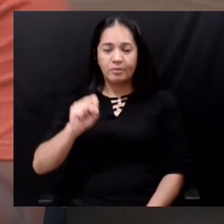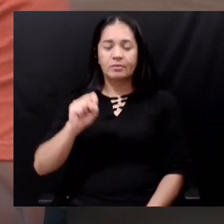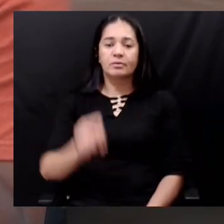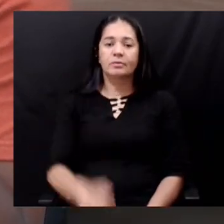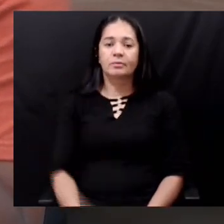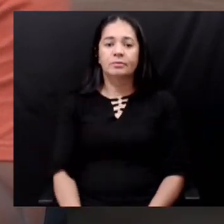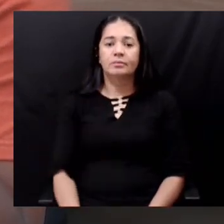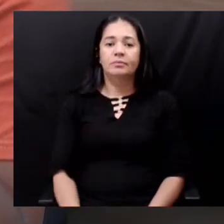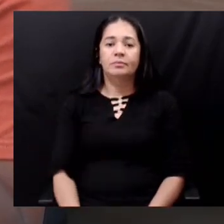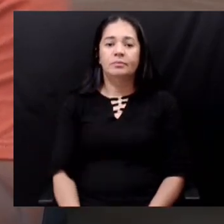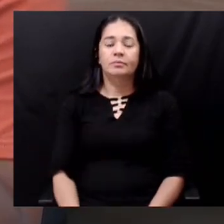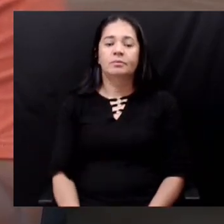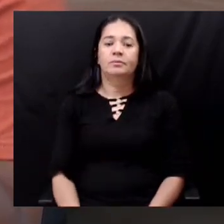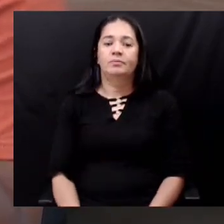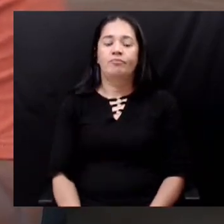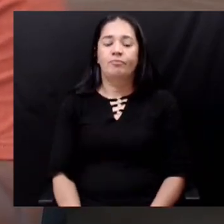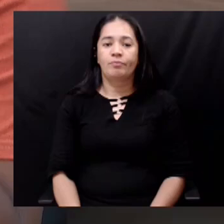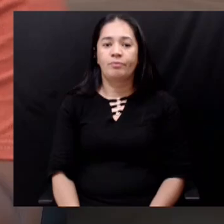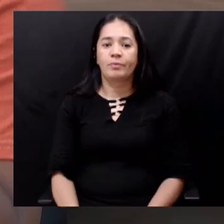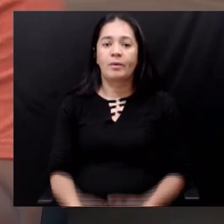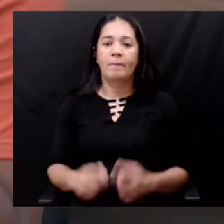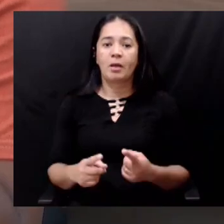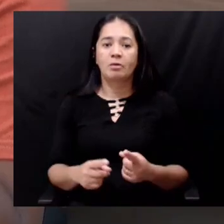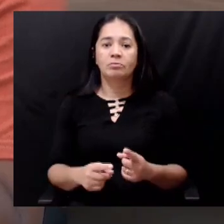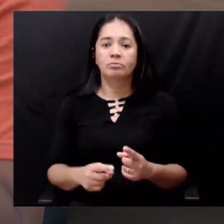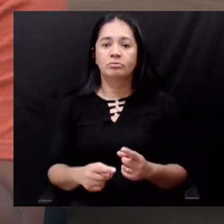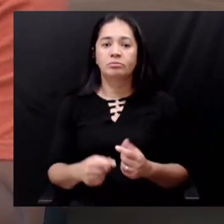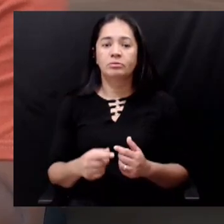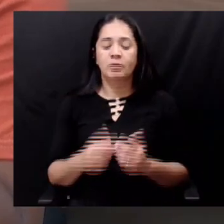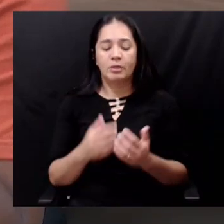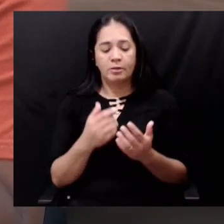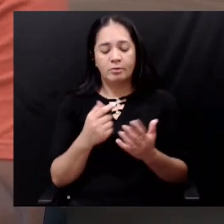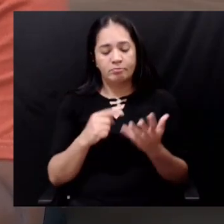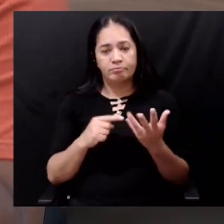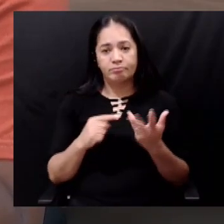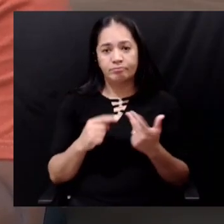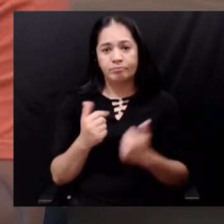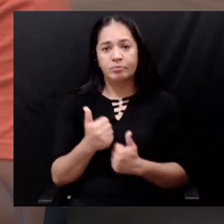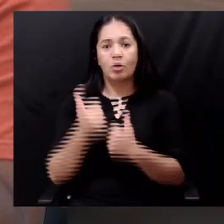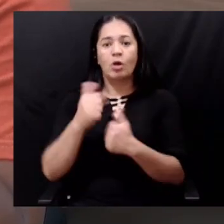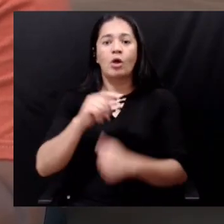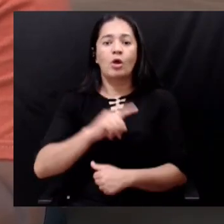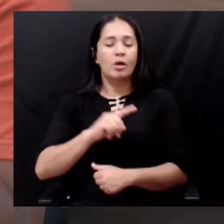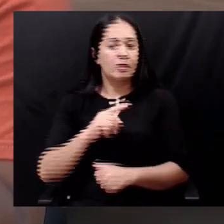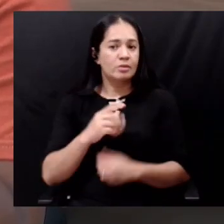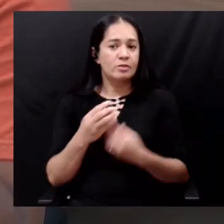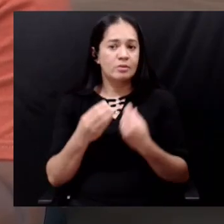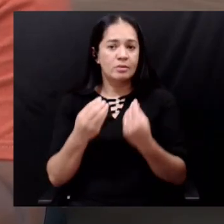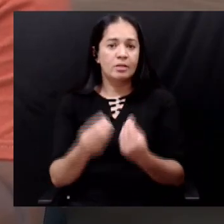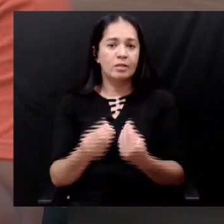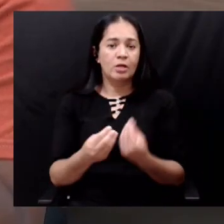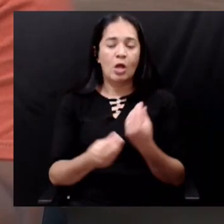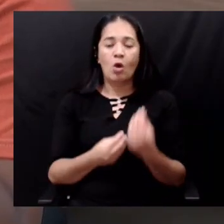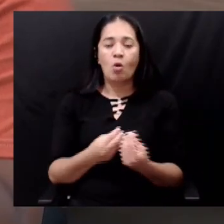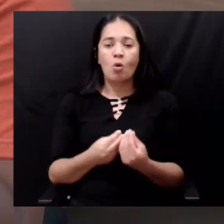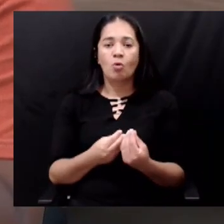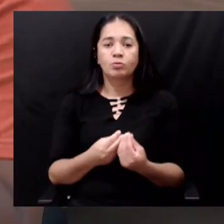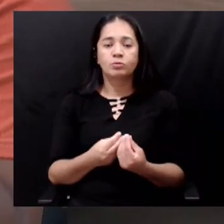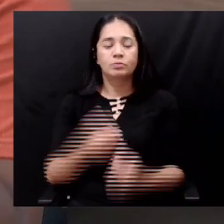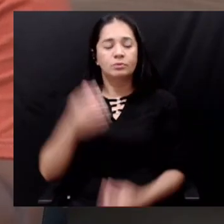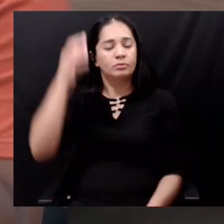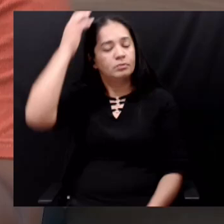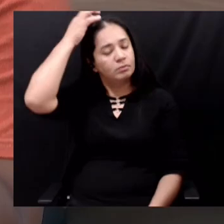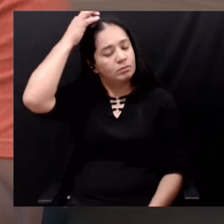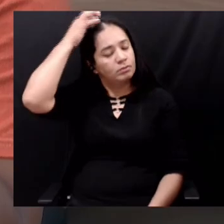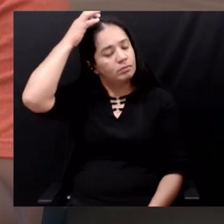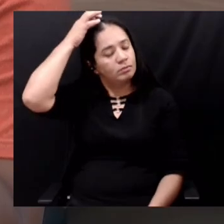e que dá determinados aportes também. Enfim, eu queria saber se isso é